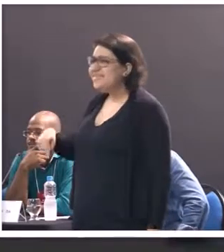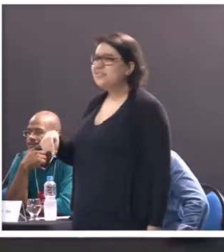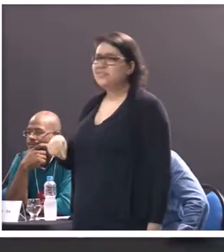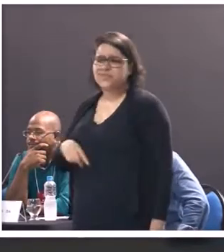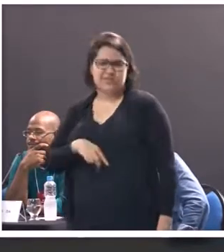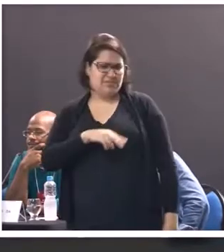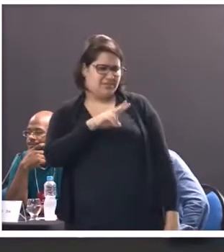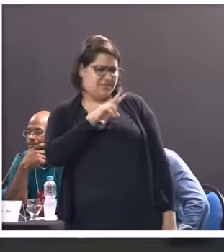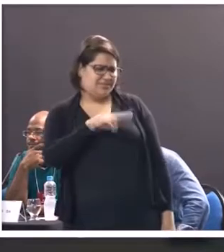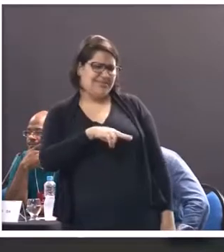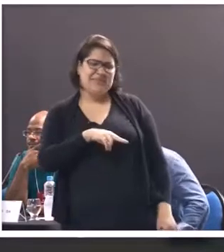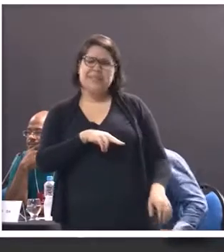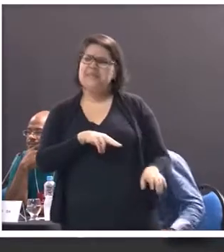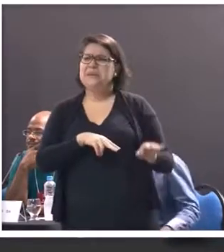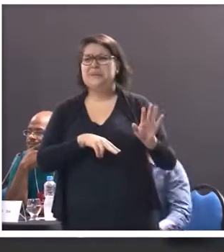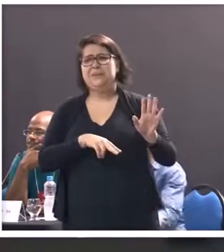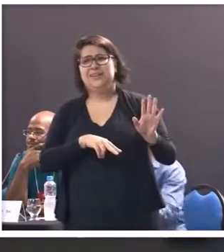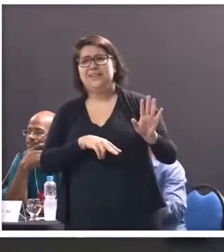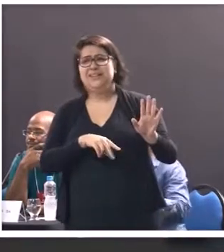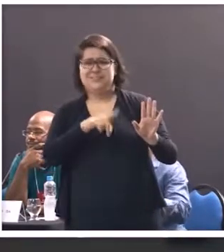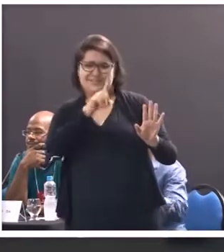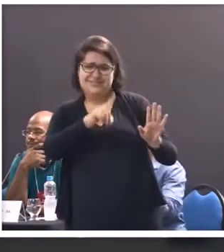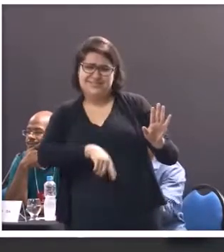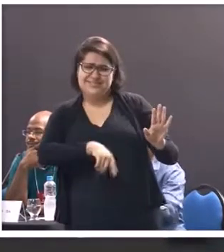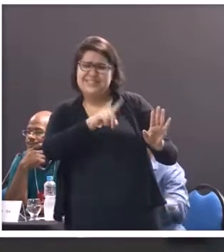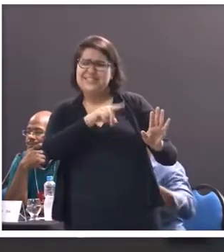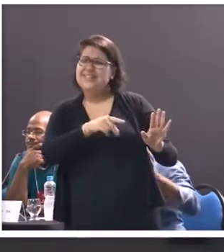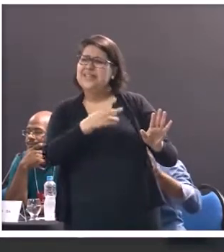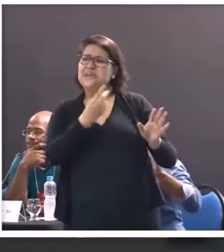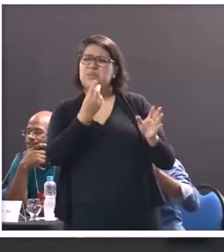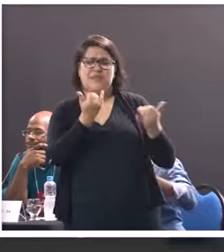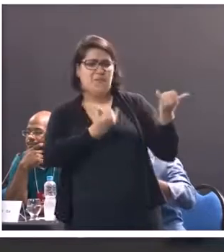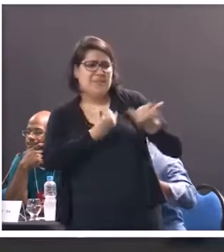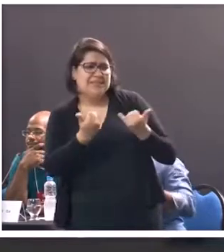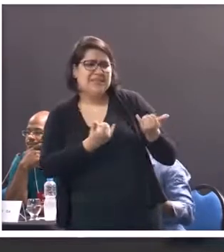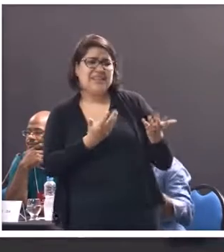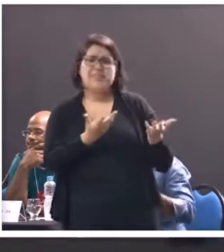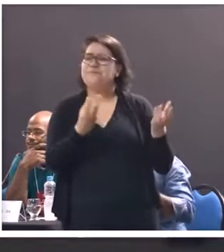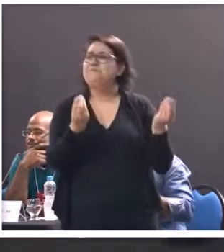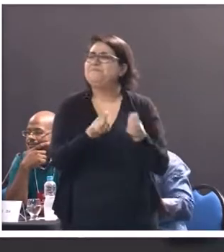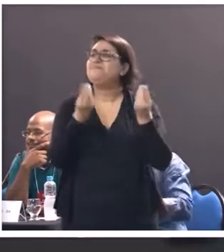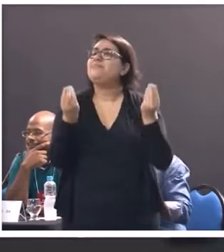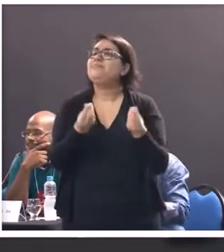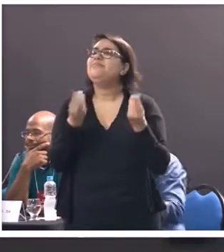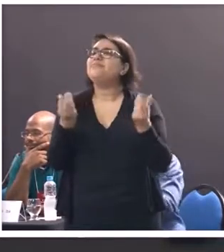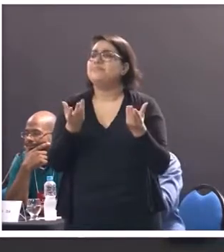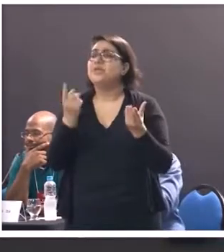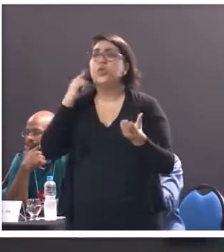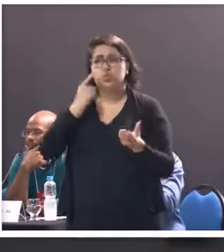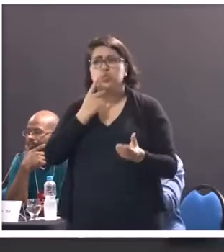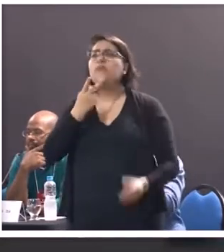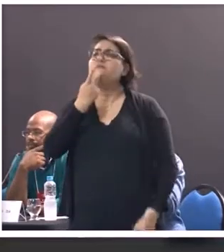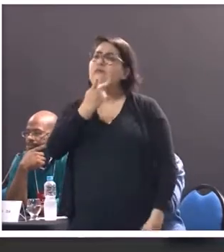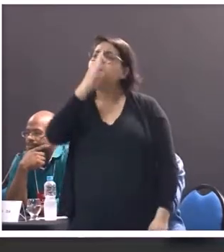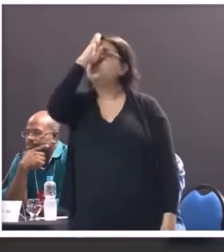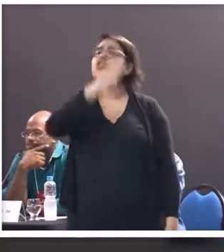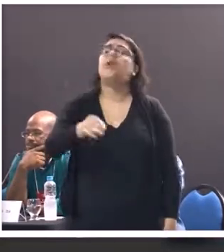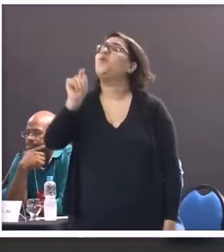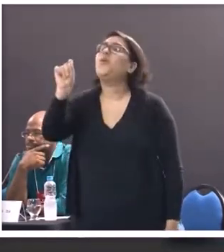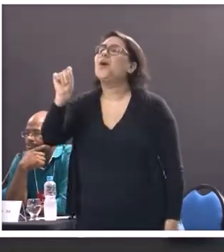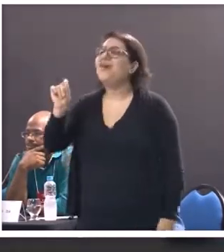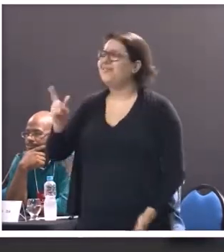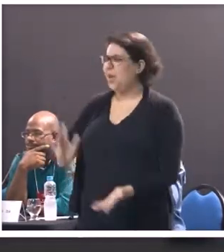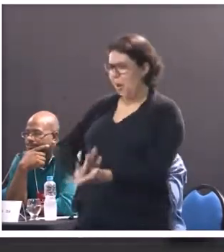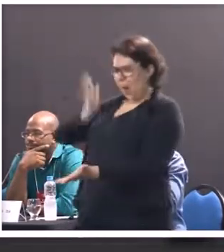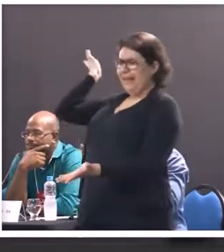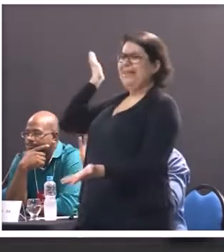vai olhar, vai falar, olha só, assim, essa roupa tá com muita informação, você tinha que, né? O surdo ele vai falar simplesmente, ó,